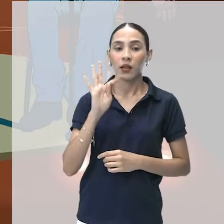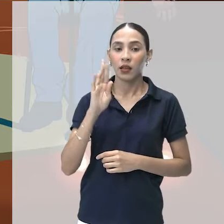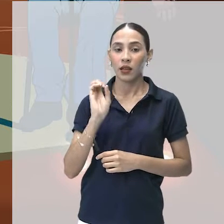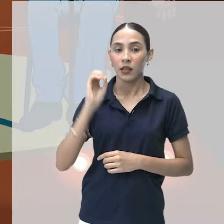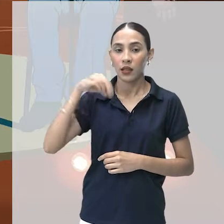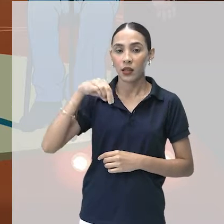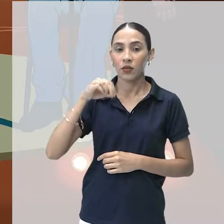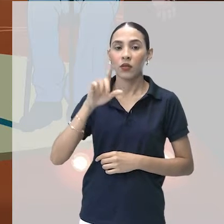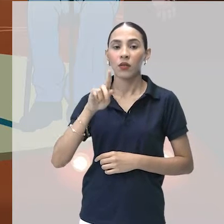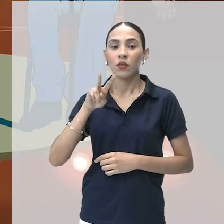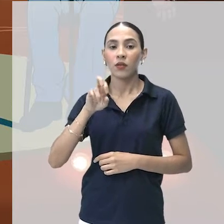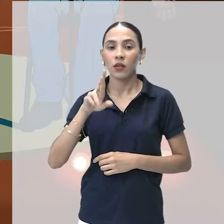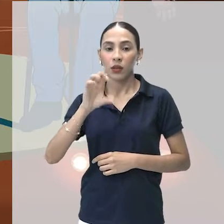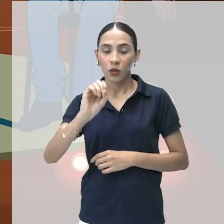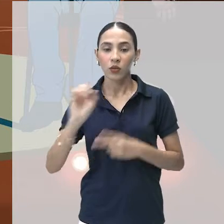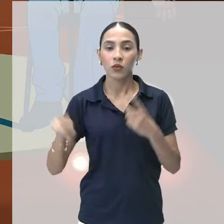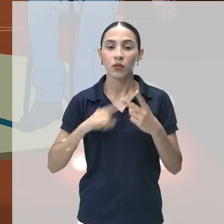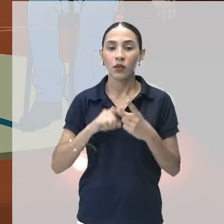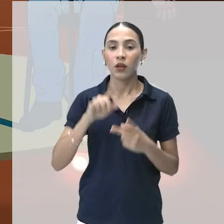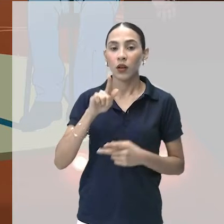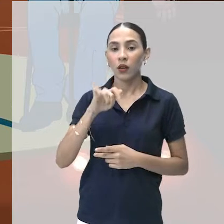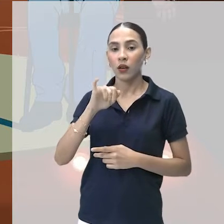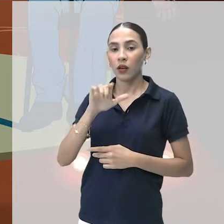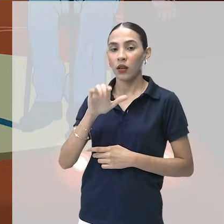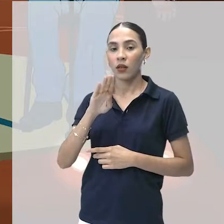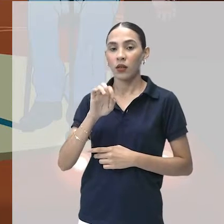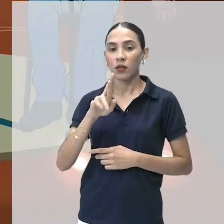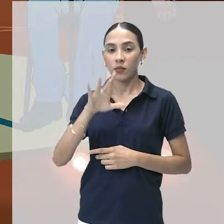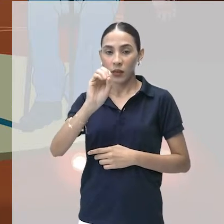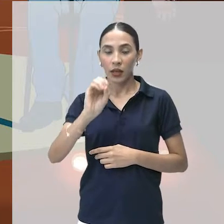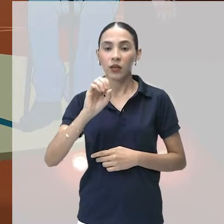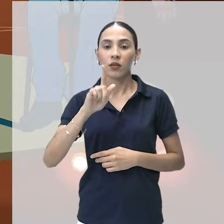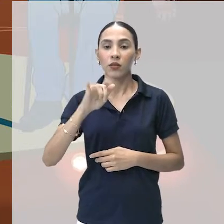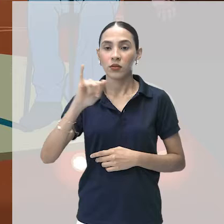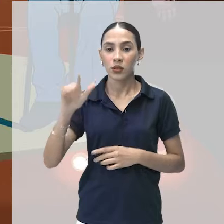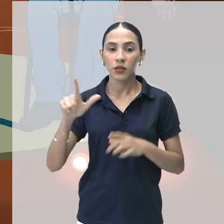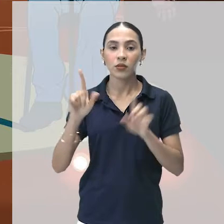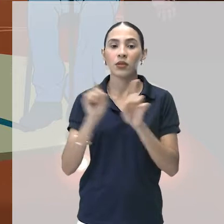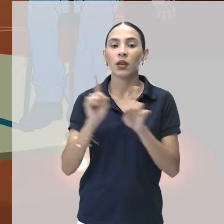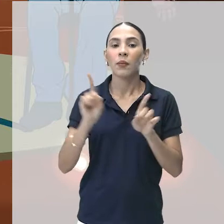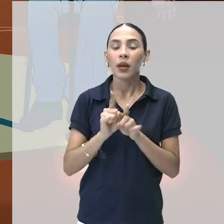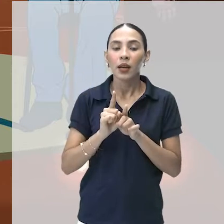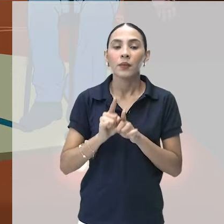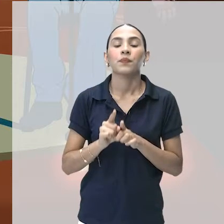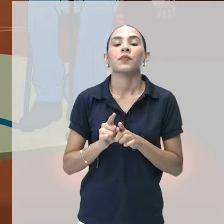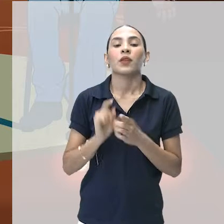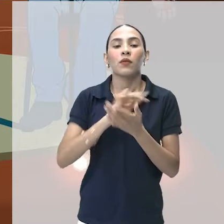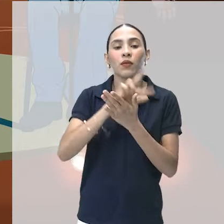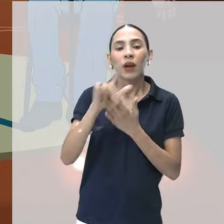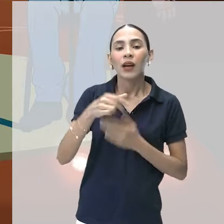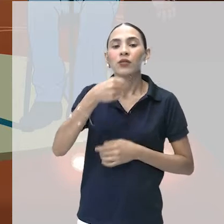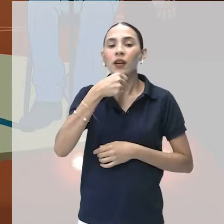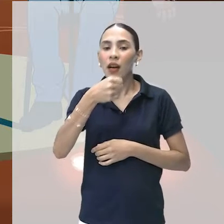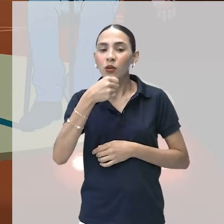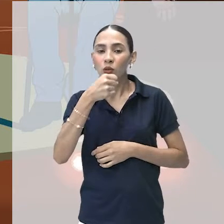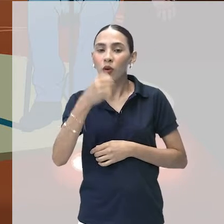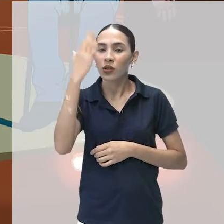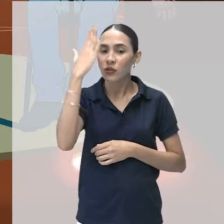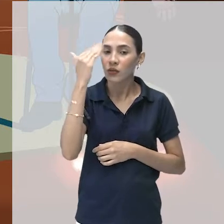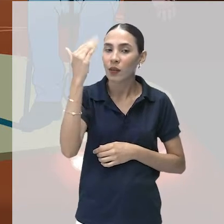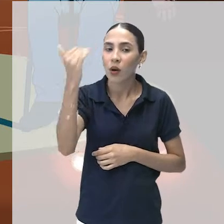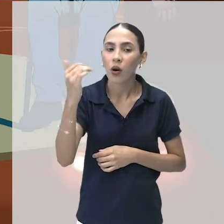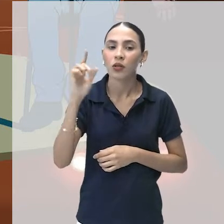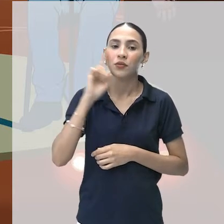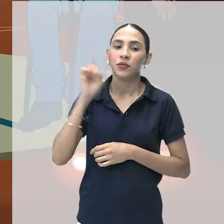Gilberto Gil, que conjunto, né, com artistas como Gal Costa, Tom Zé, Os Mutantes, Maestro Rogério